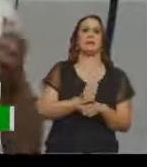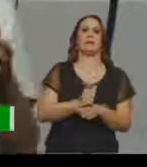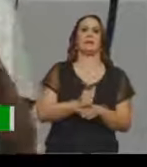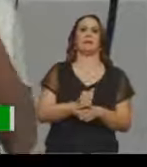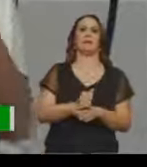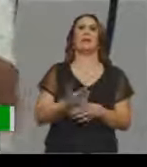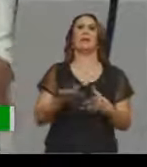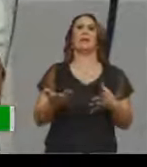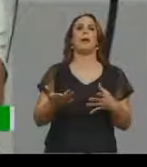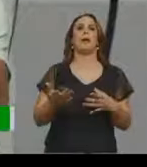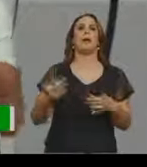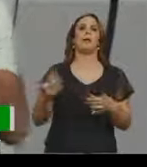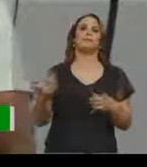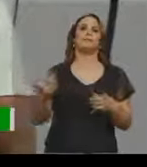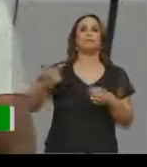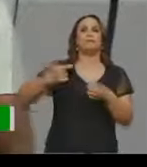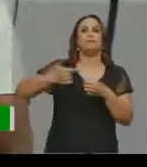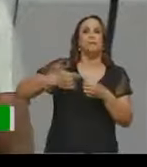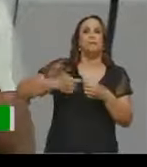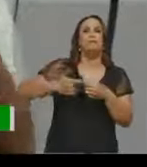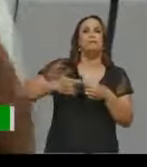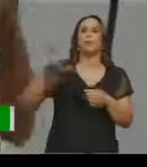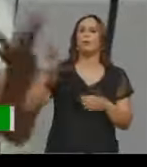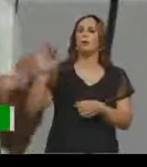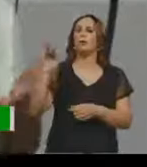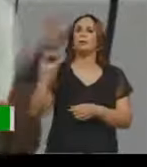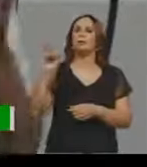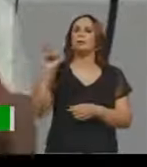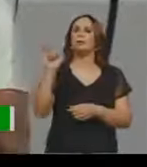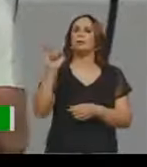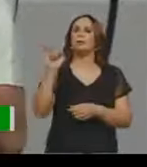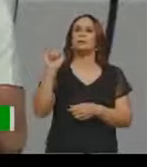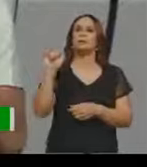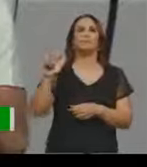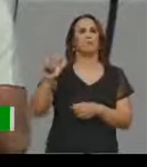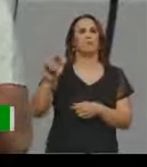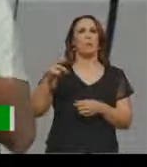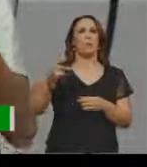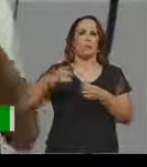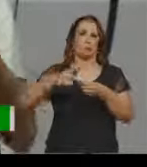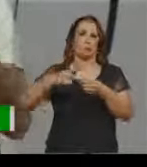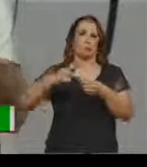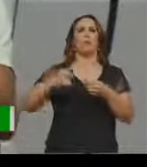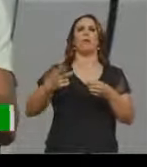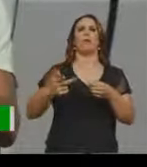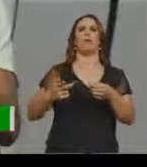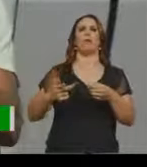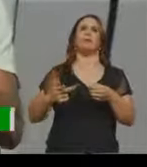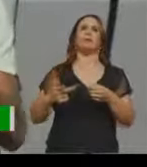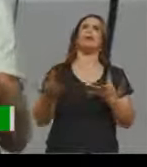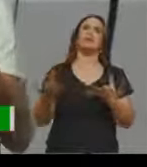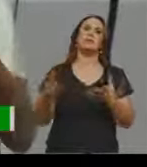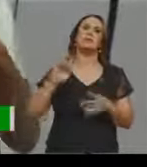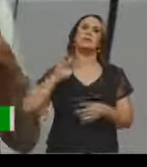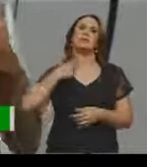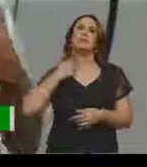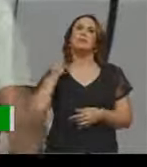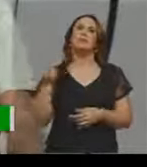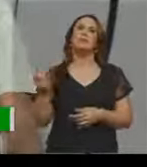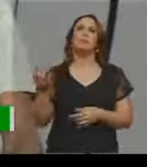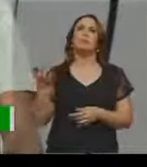aviões. Os aviões são importantes no nosso deslocamento, mas tem queima de combustível fóssil ali. Os carros têm queima de combustível fóssil. O